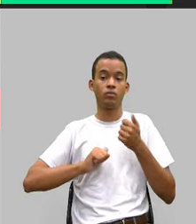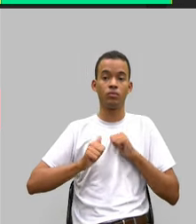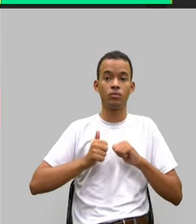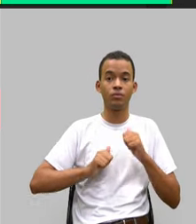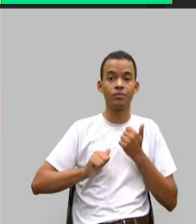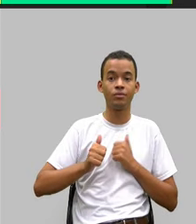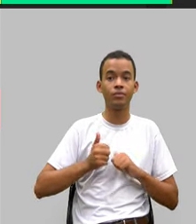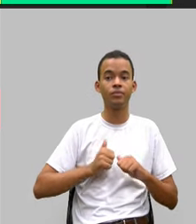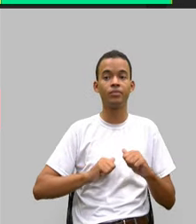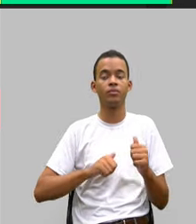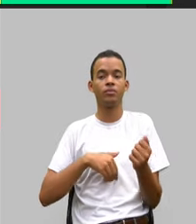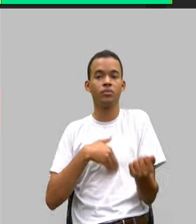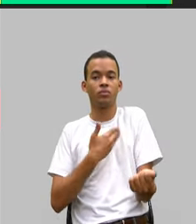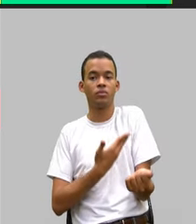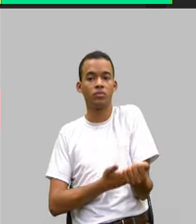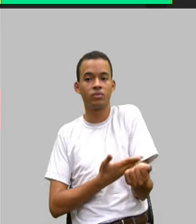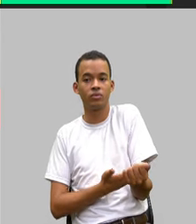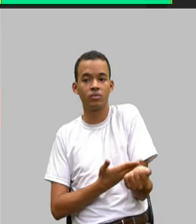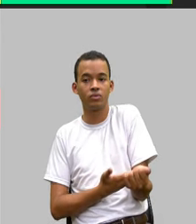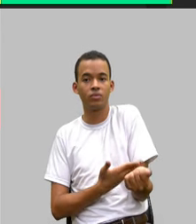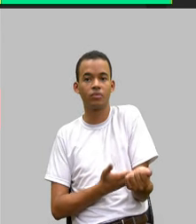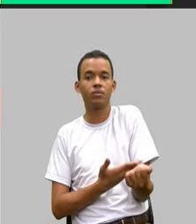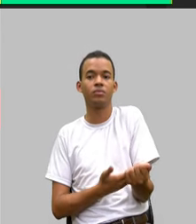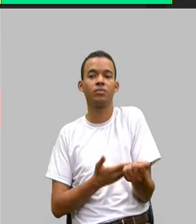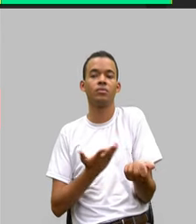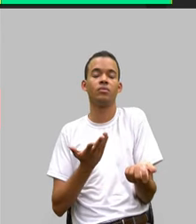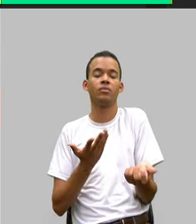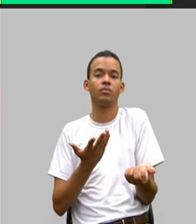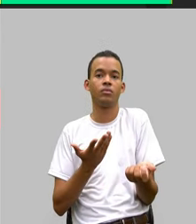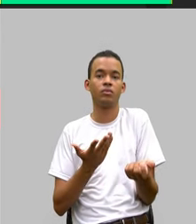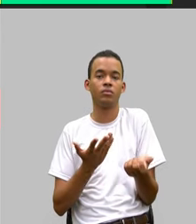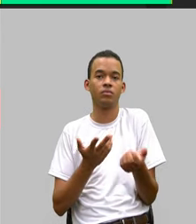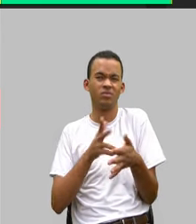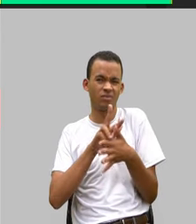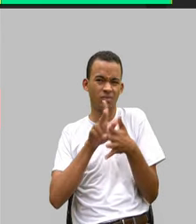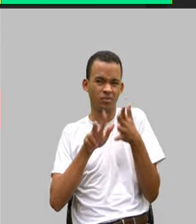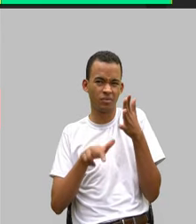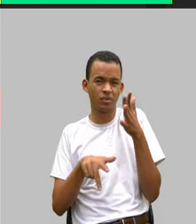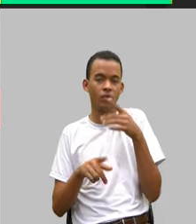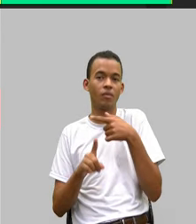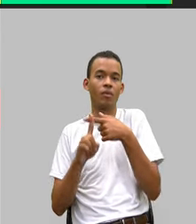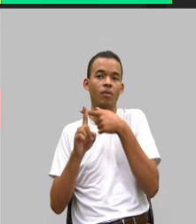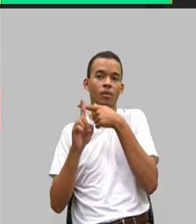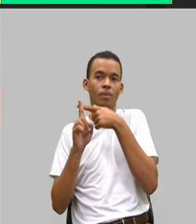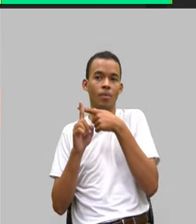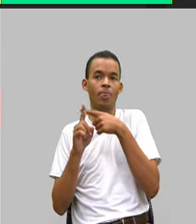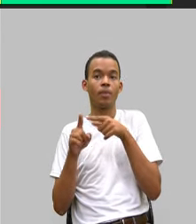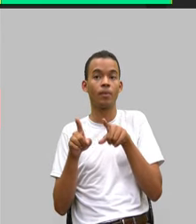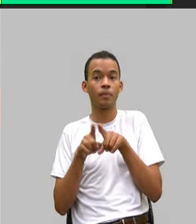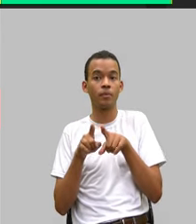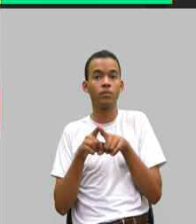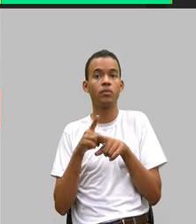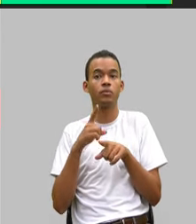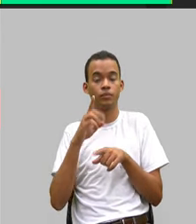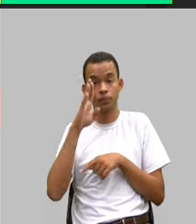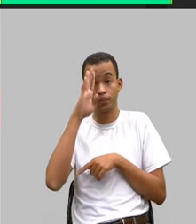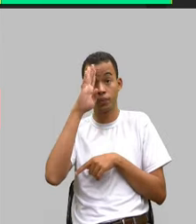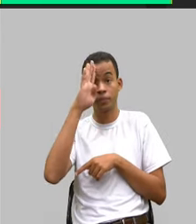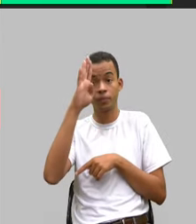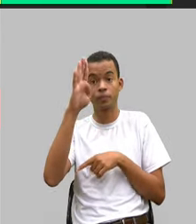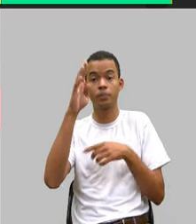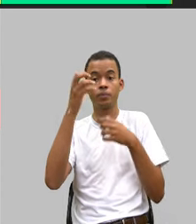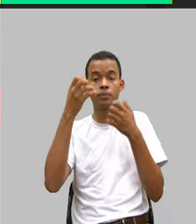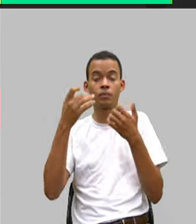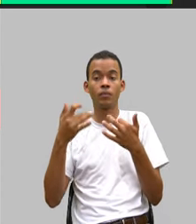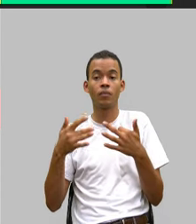eh o efeito positivo que a gente que foi desenhado na Segurança do Paciente E por que que eu quero destacar esse